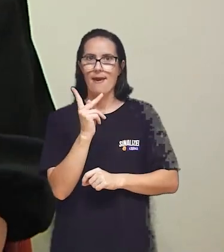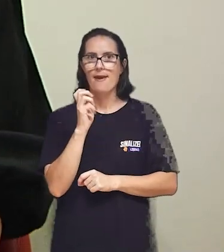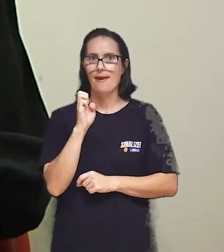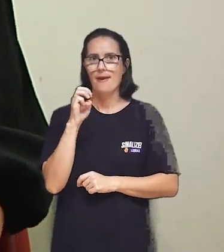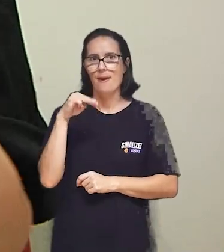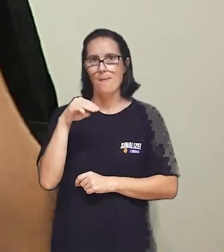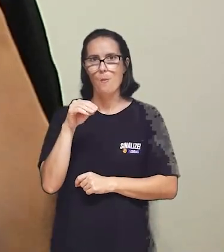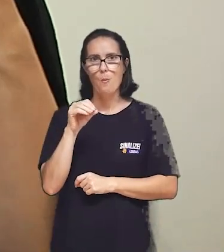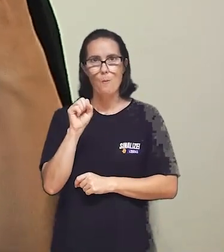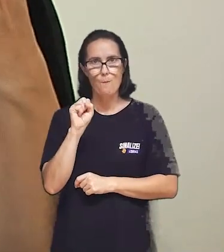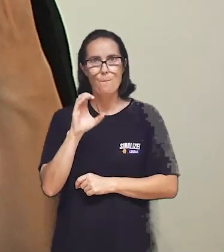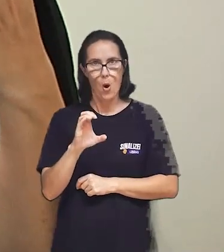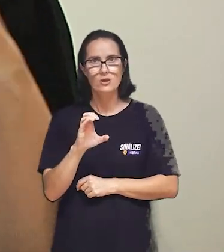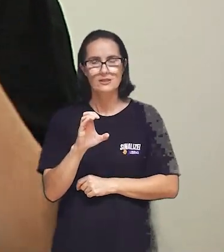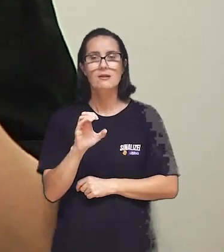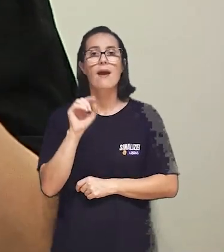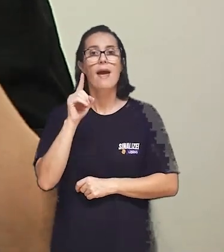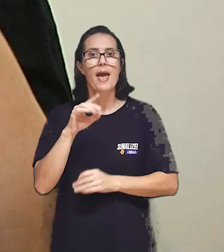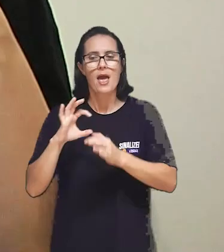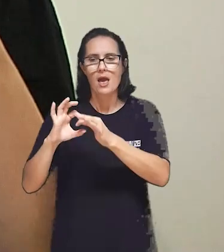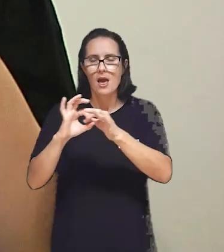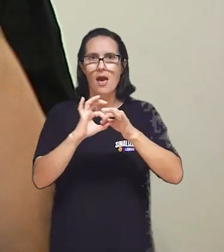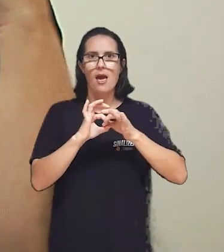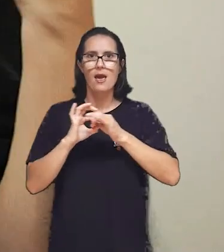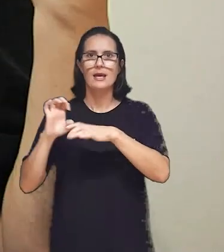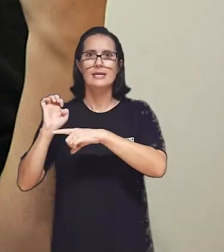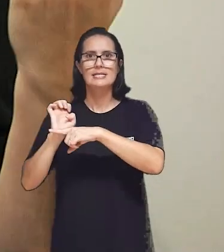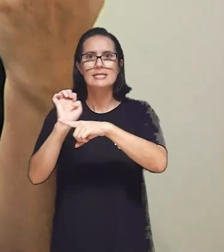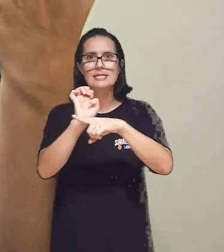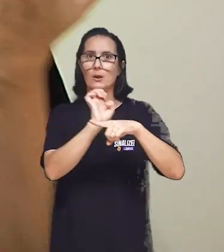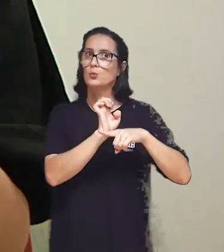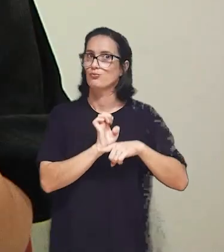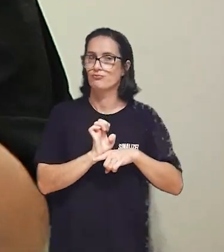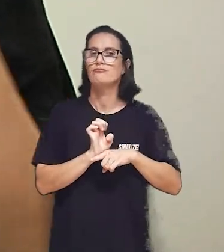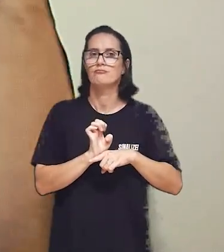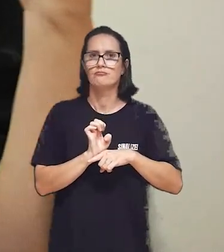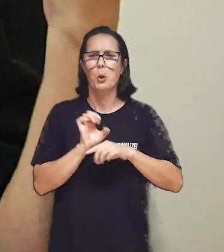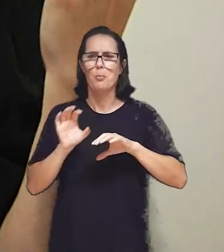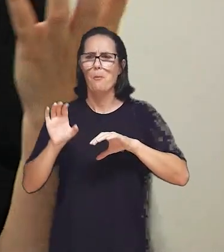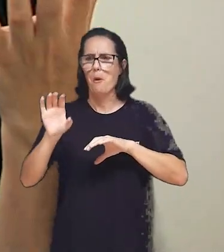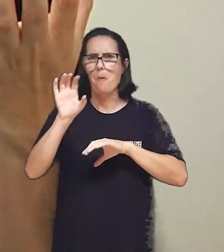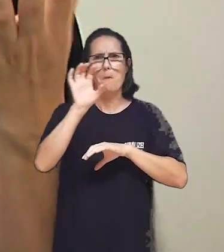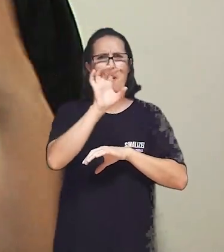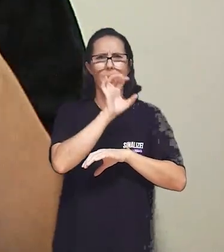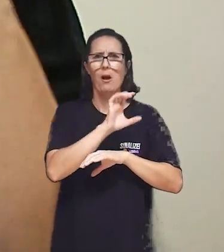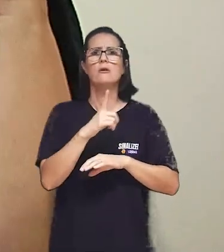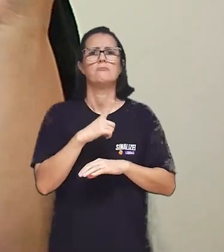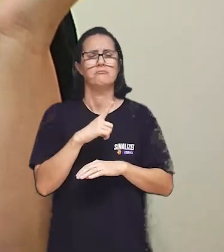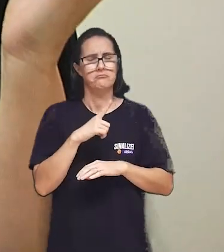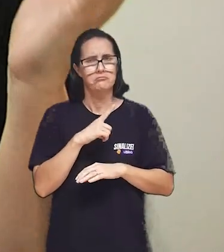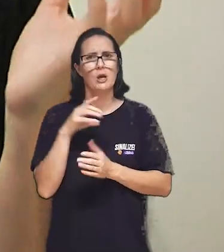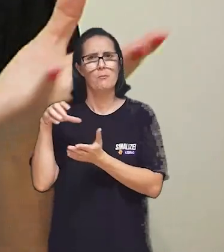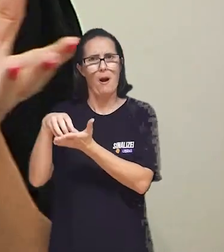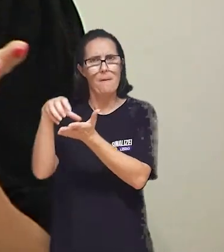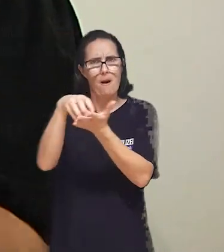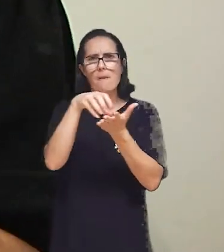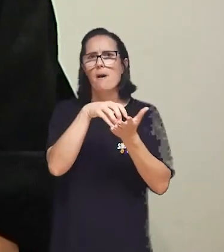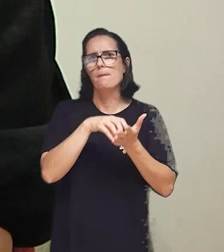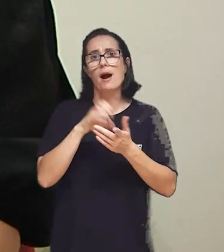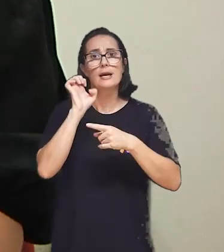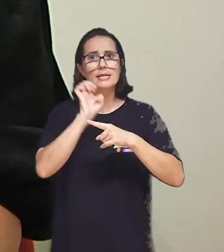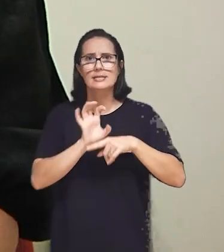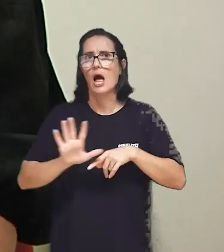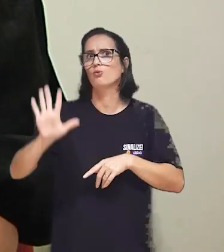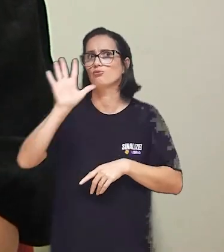é uma hemorrede estadual. Então, nós temos unidades do EMOSC distribuídas no estado